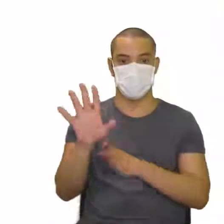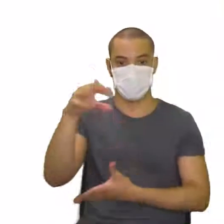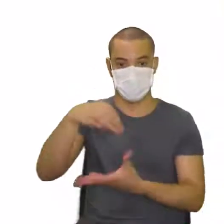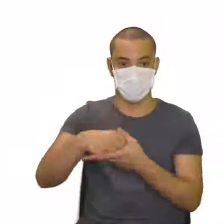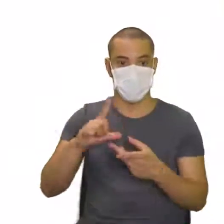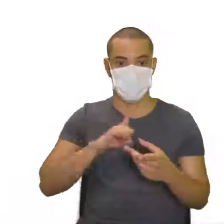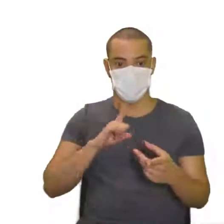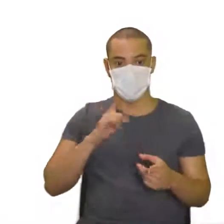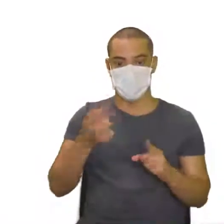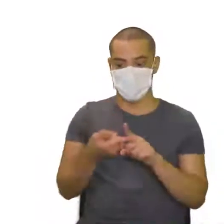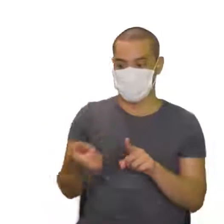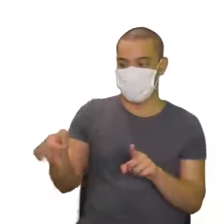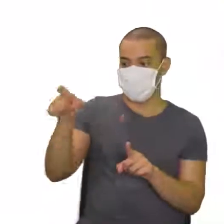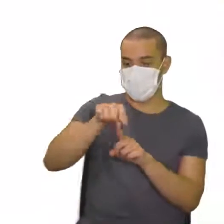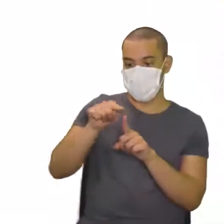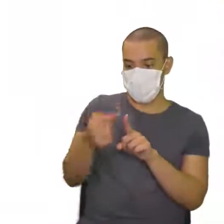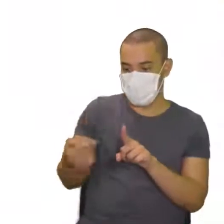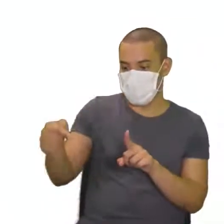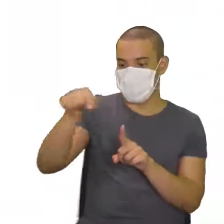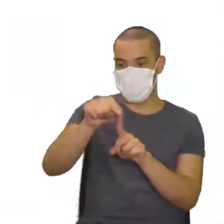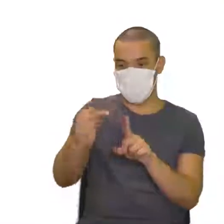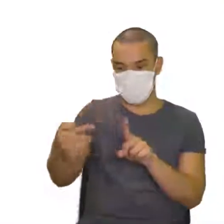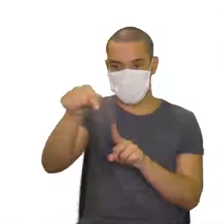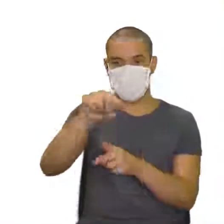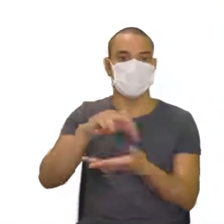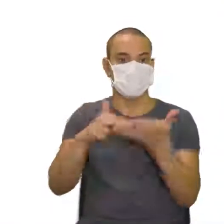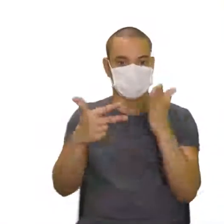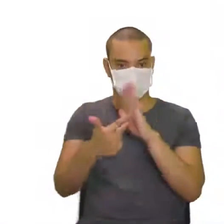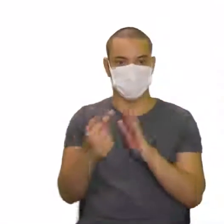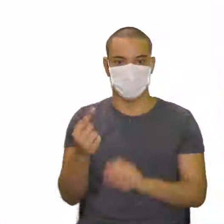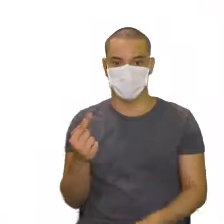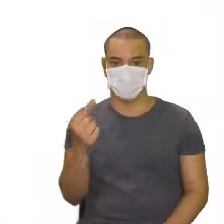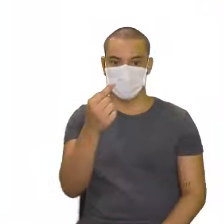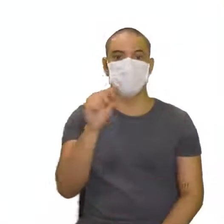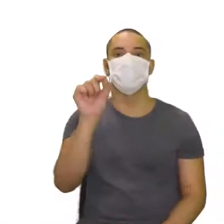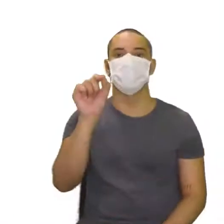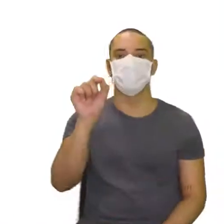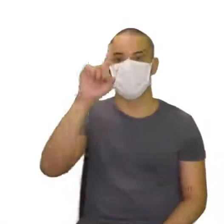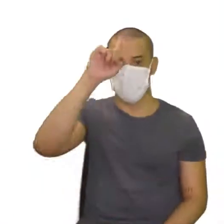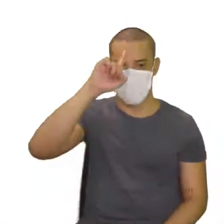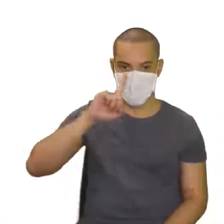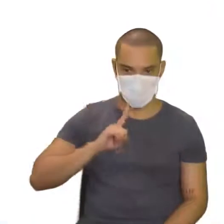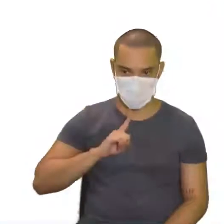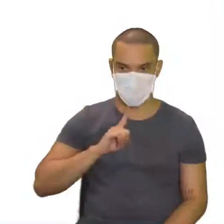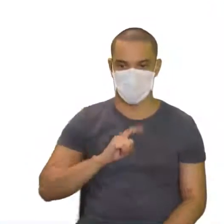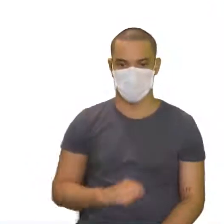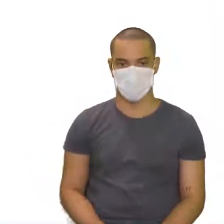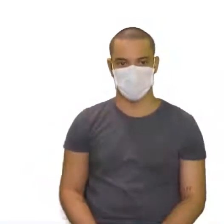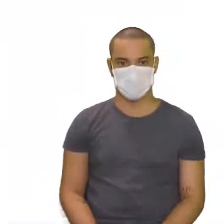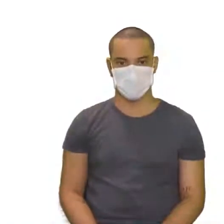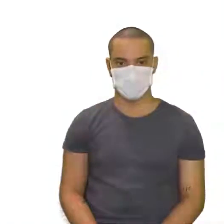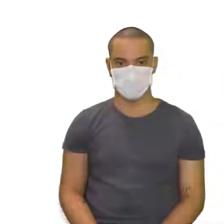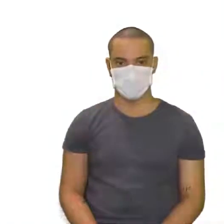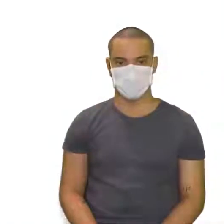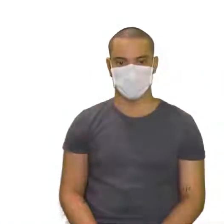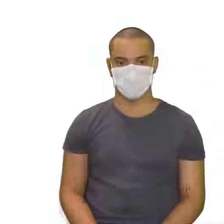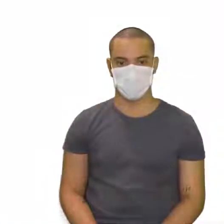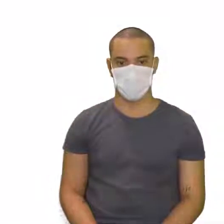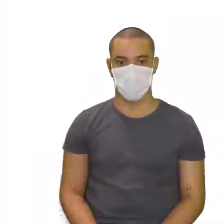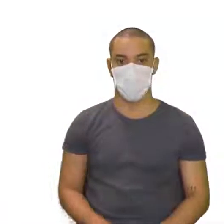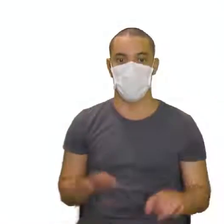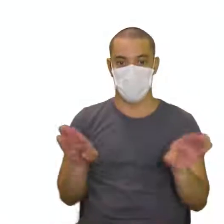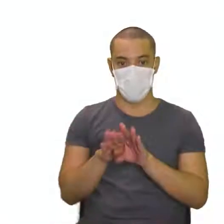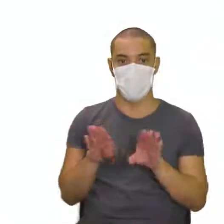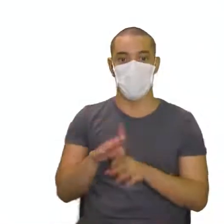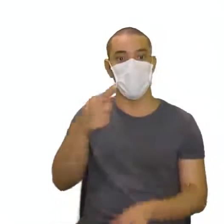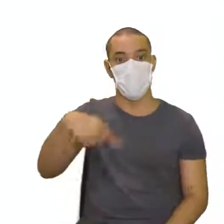são perpendiculares, representado pelas setinhas aqui amarelas, ok? Entendido isso? E aqui vocês podem